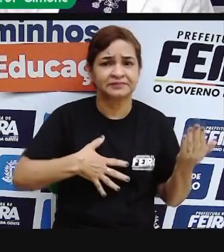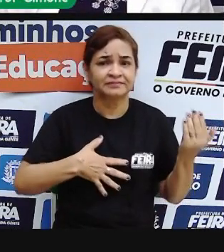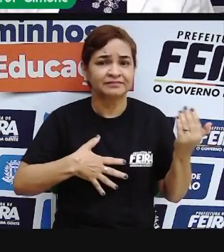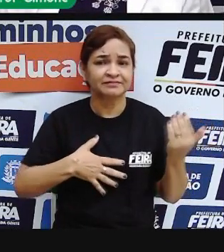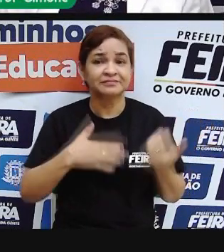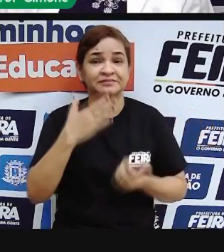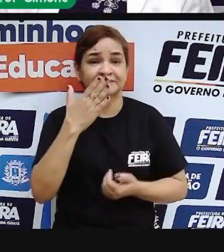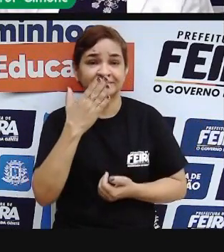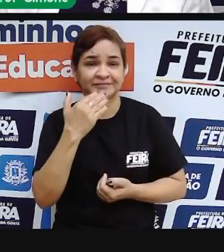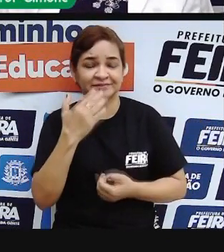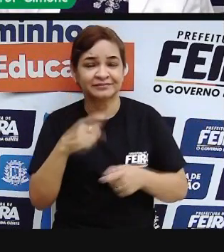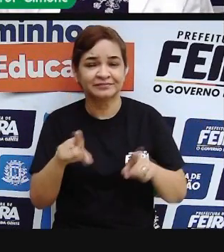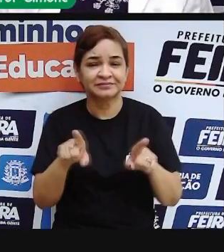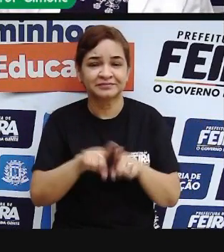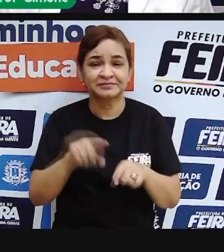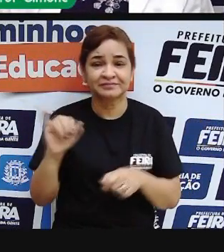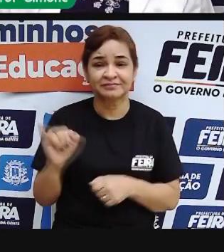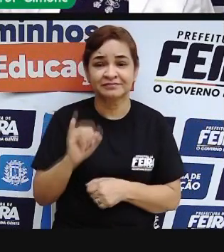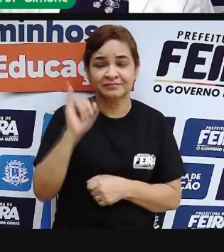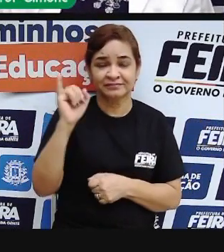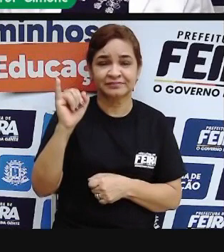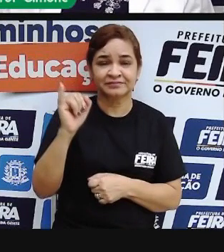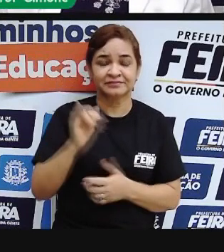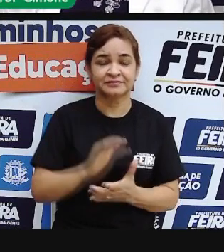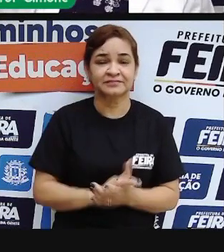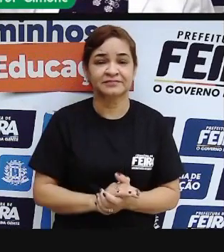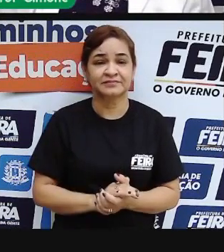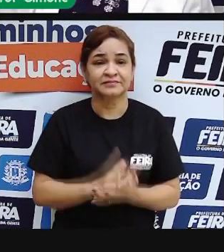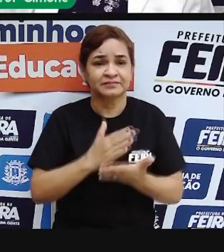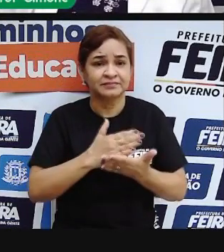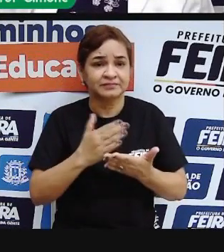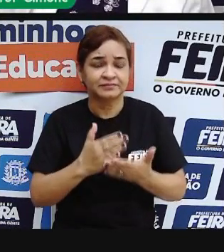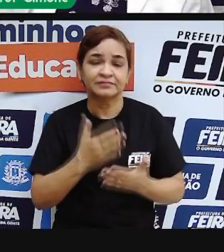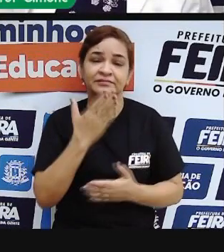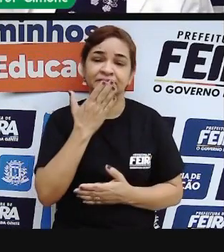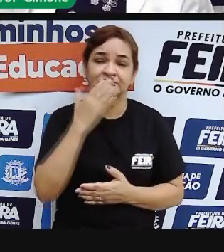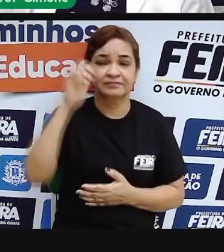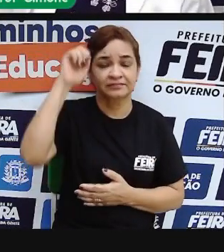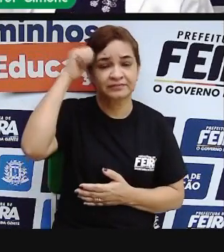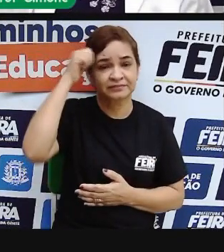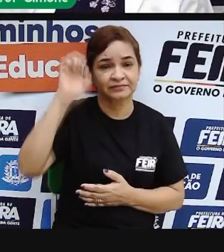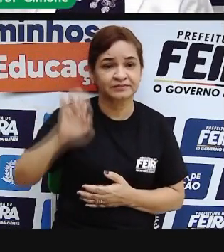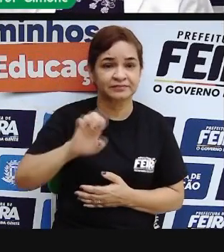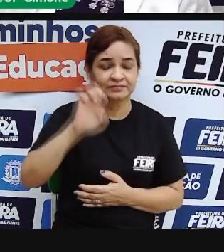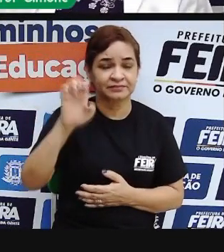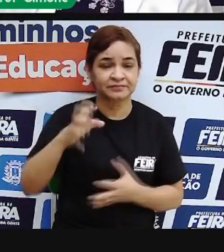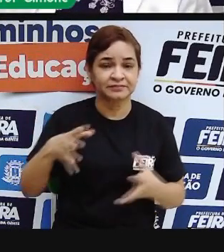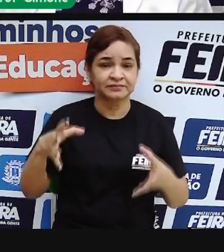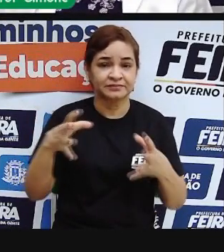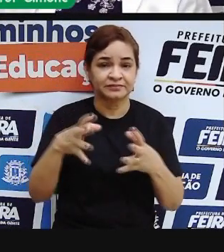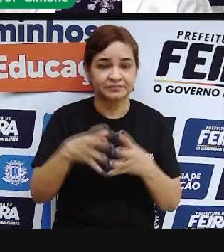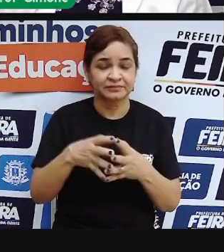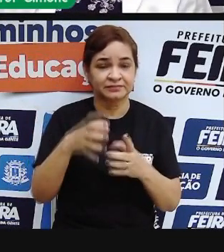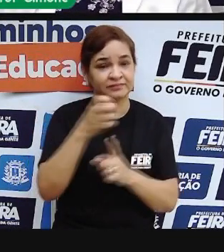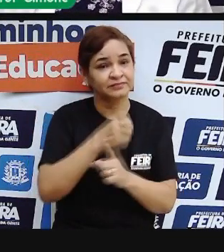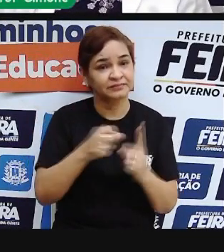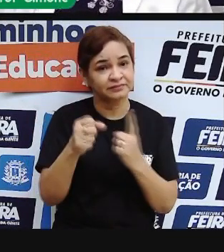comidas típicas que têm influências indígenas, africanas e europeias na formação da nossa